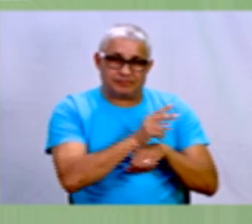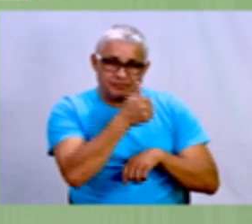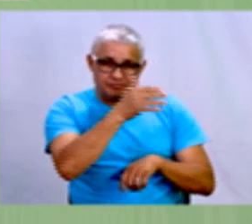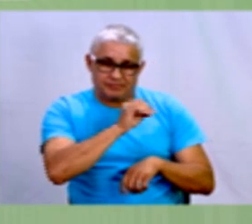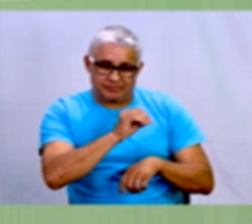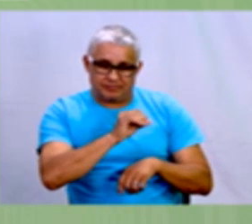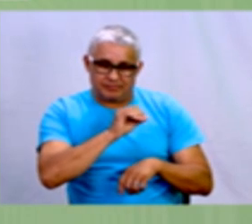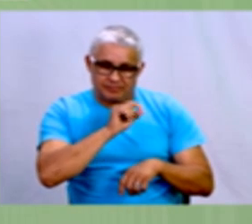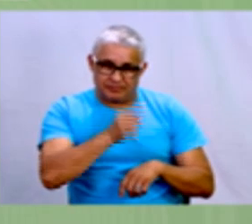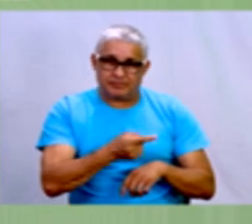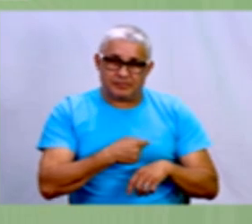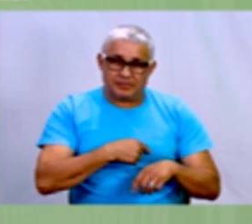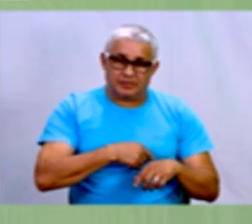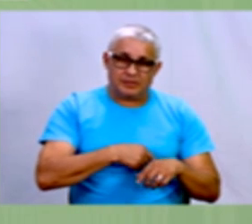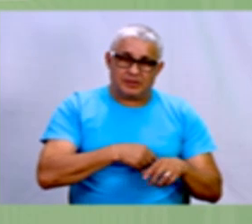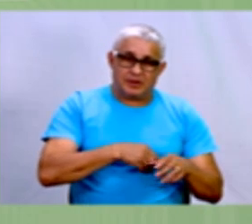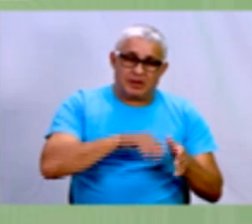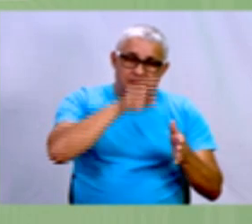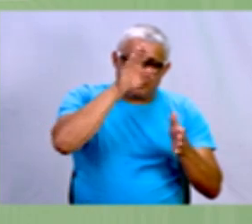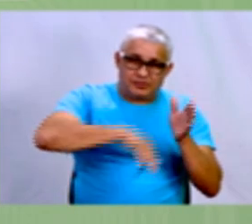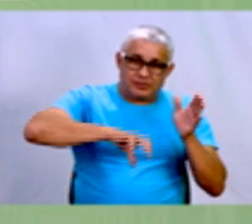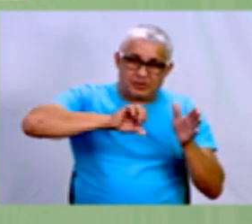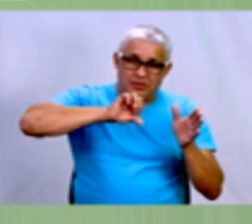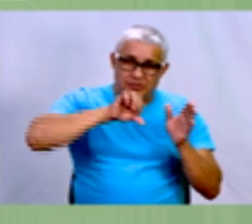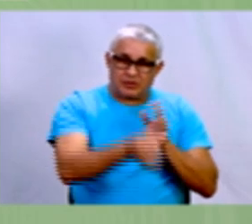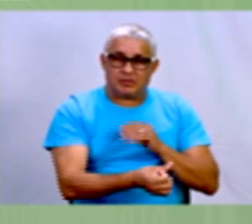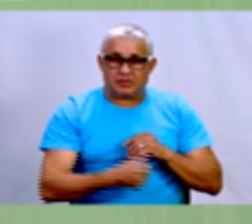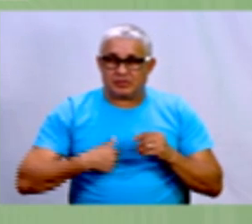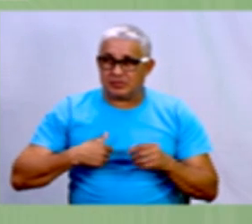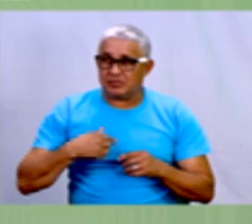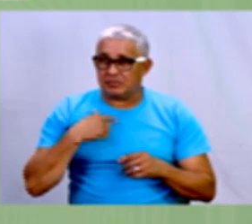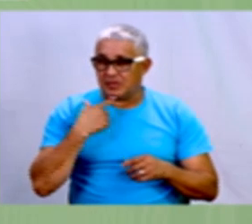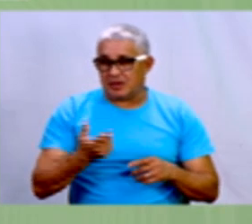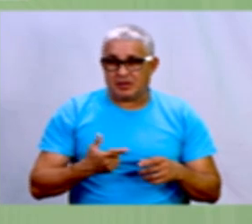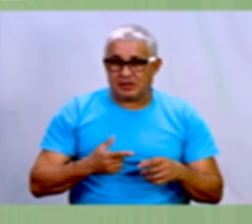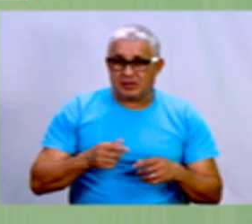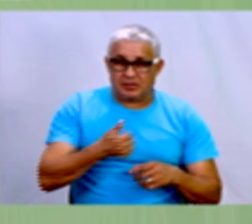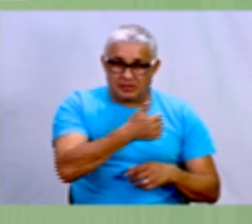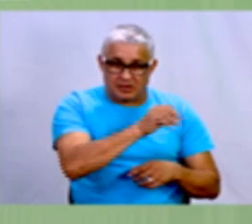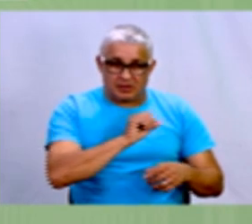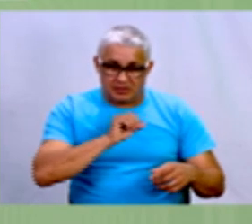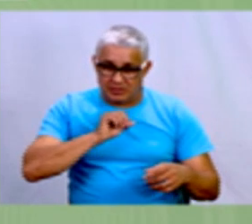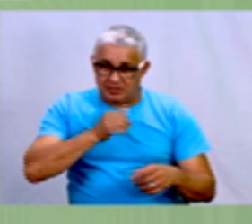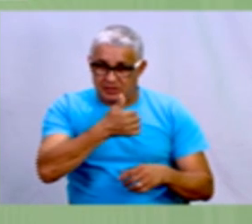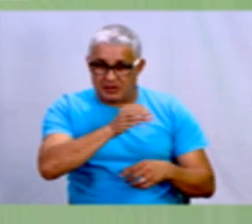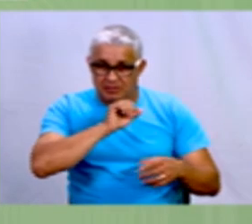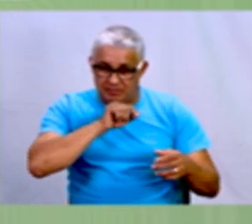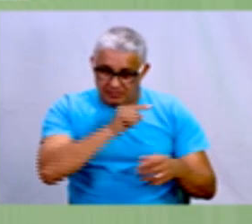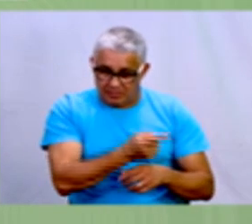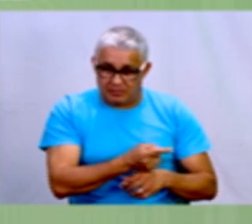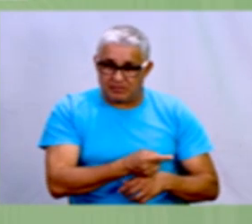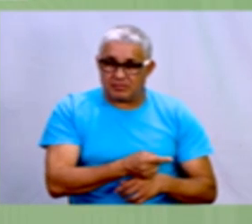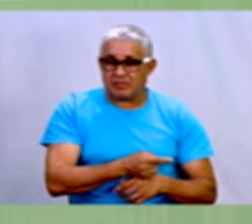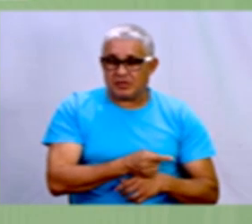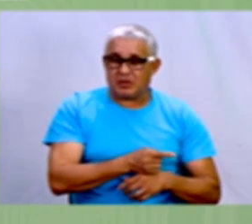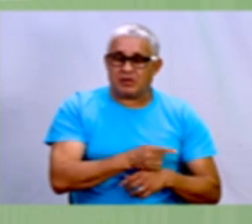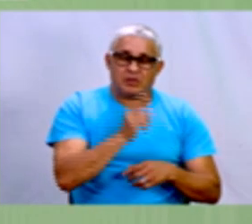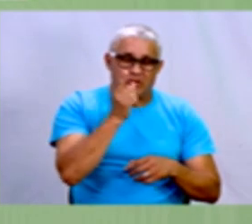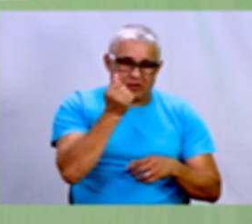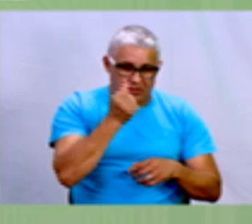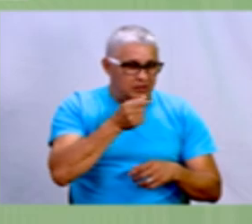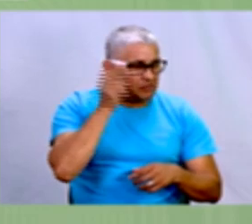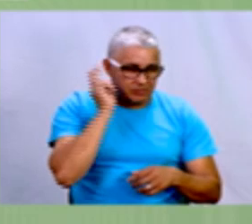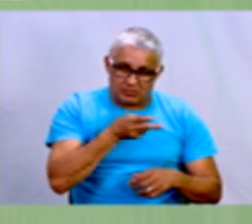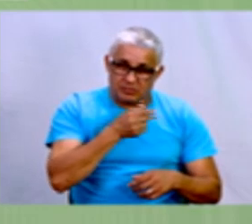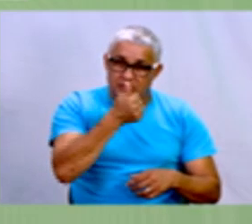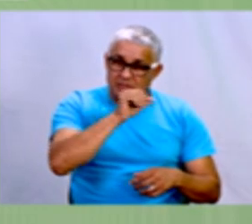e amortizar 9. Não tem como a gente emprestar 10 mil e amortizar 11. Se a gente emprestou 10 mil, o valor da amortização é 10